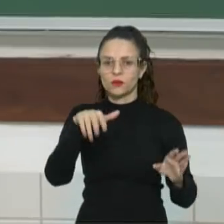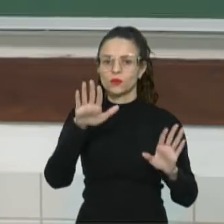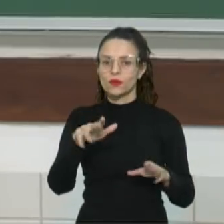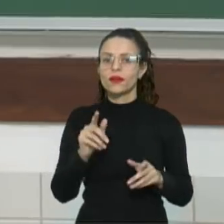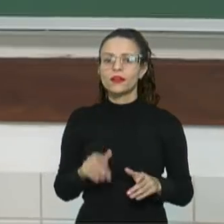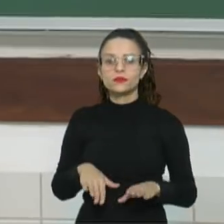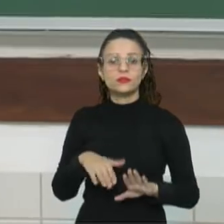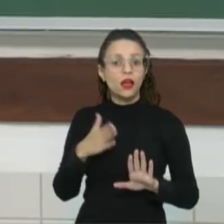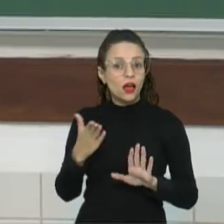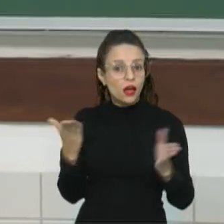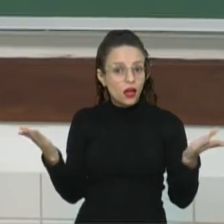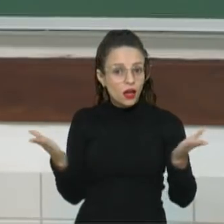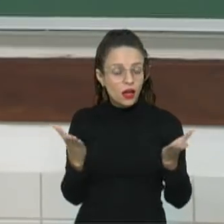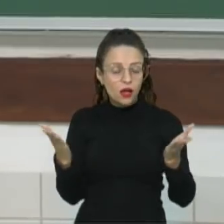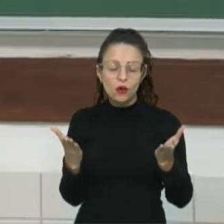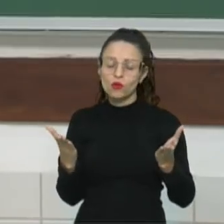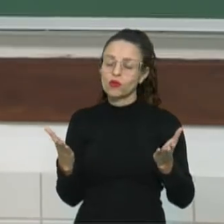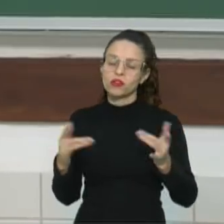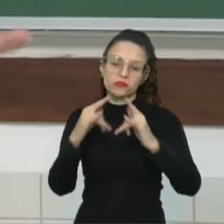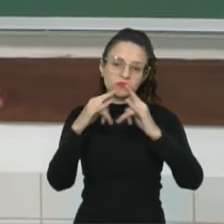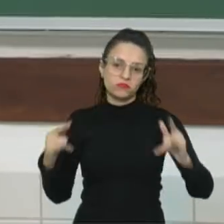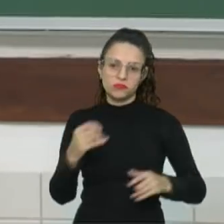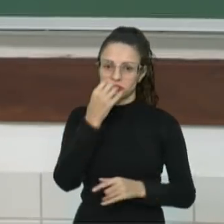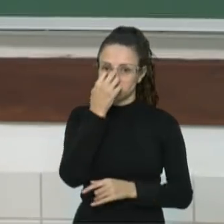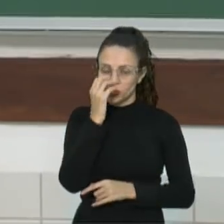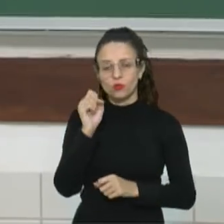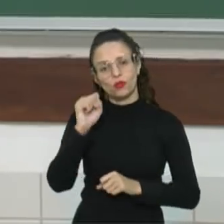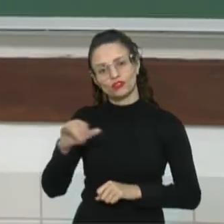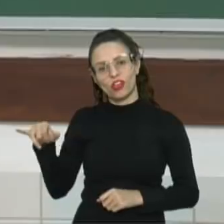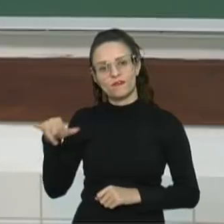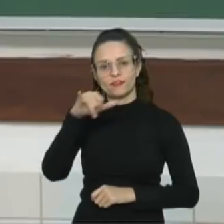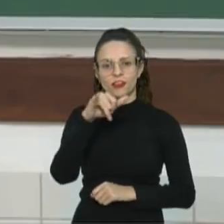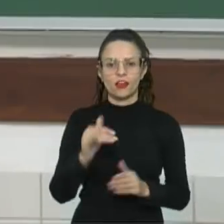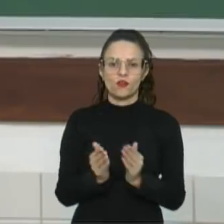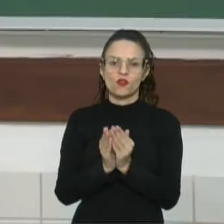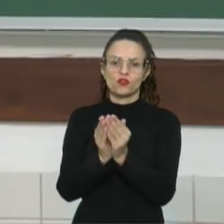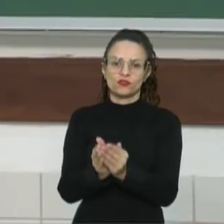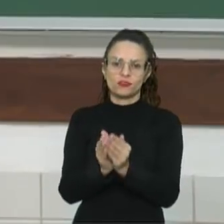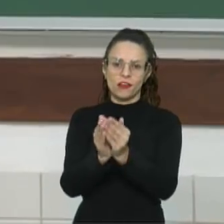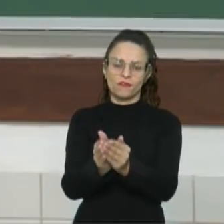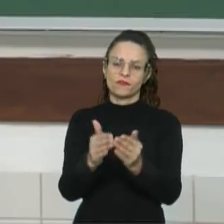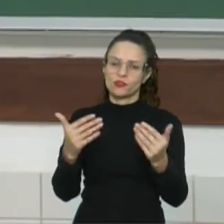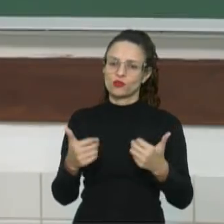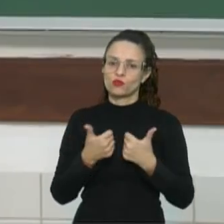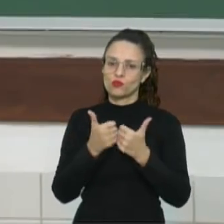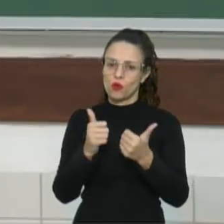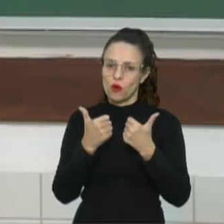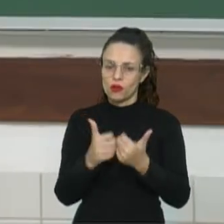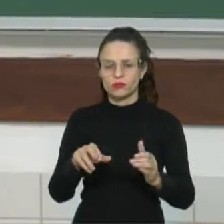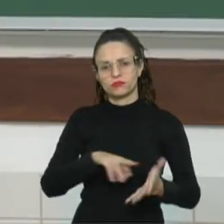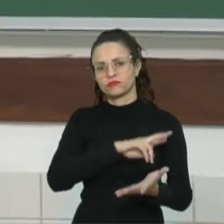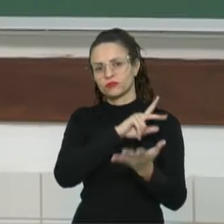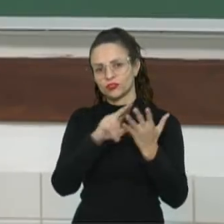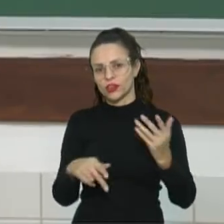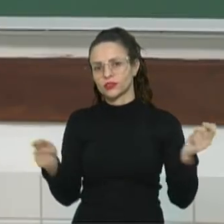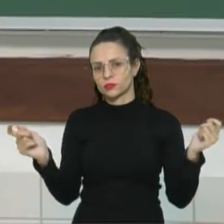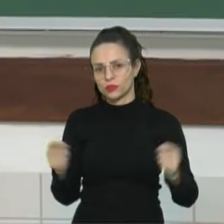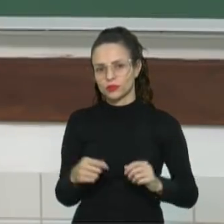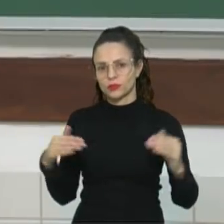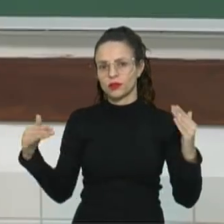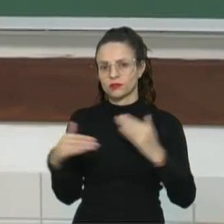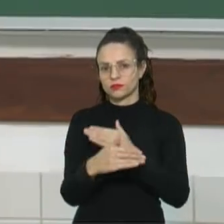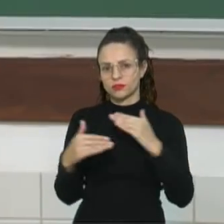transporte alterou, né? Hoje o circo pode viajar avião, navio, ônibus, né? Tem diversas possibilidades